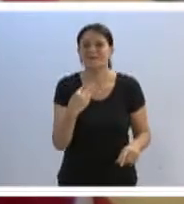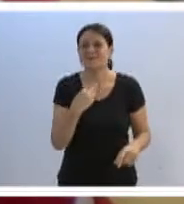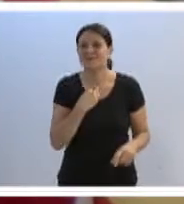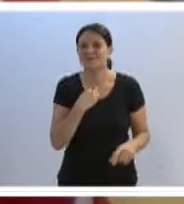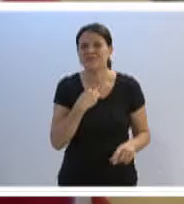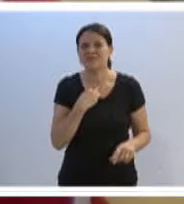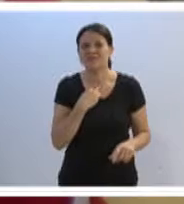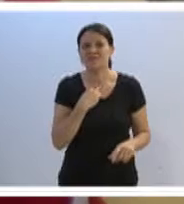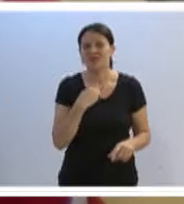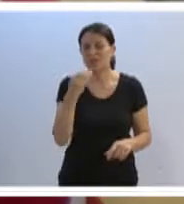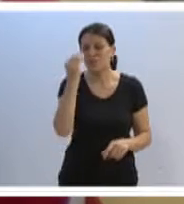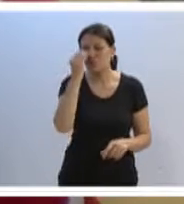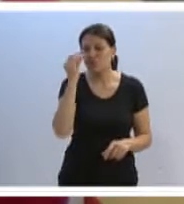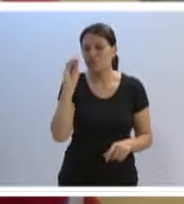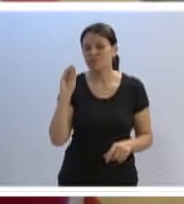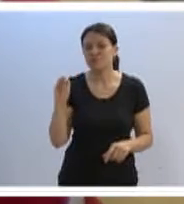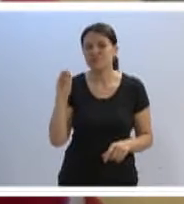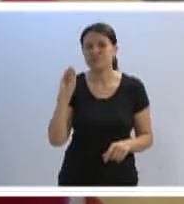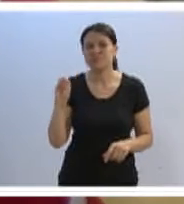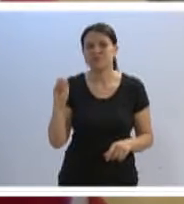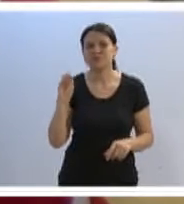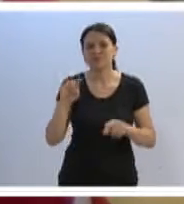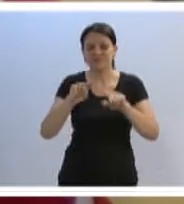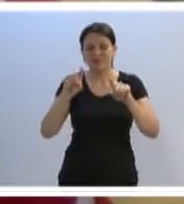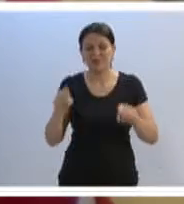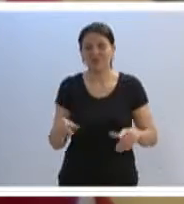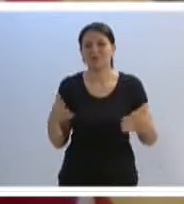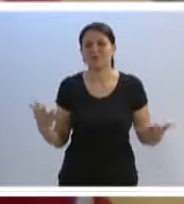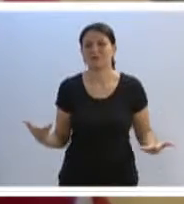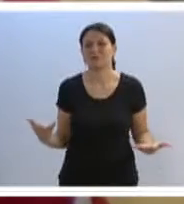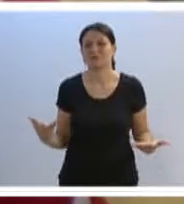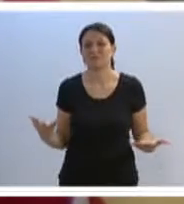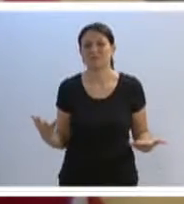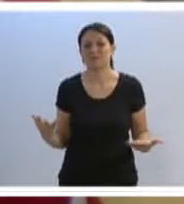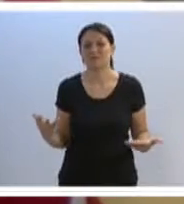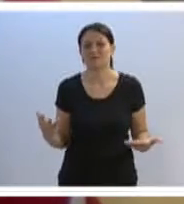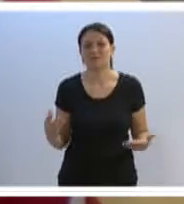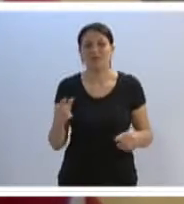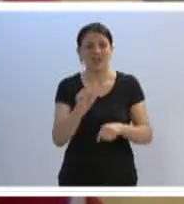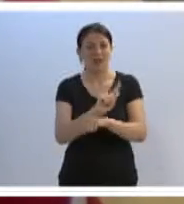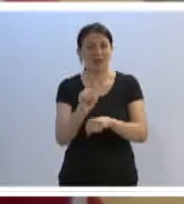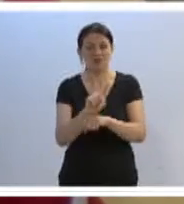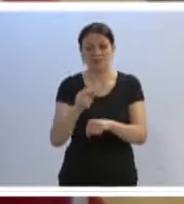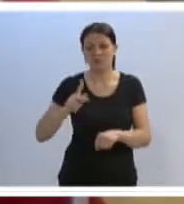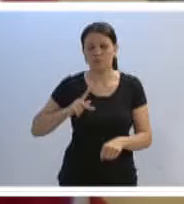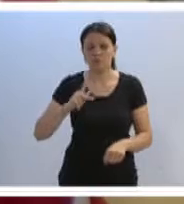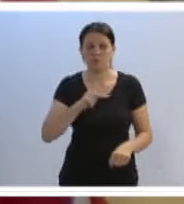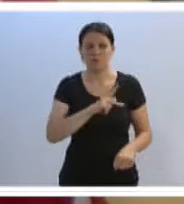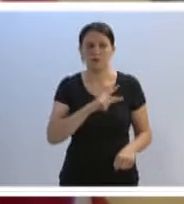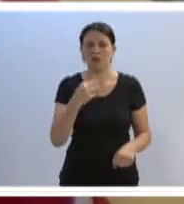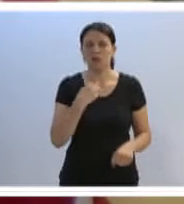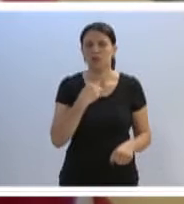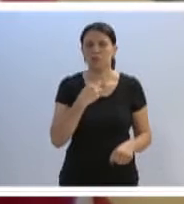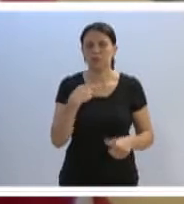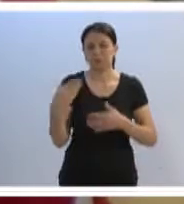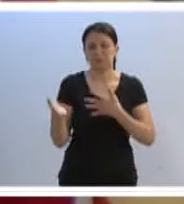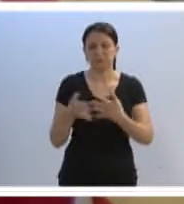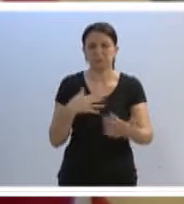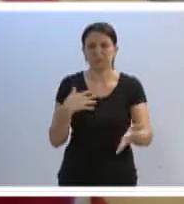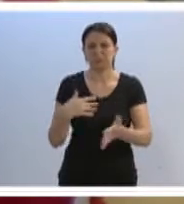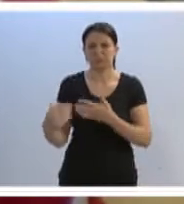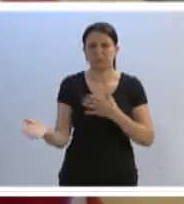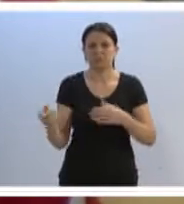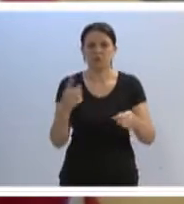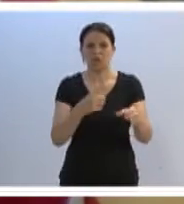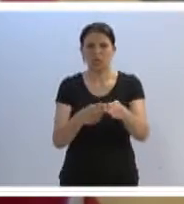é deixar os serviços públicos sem a prestação. A gestão pública não pode agir simplesmente com o fígado e deixar a cidade,